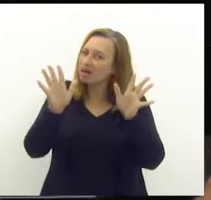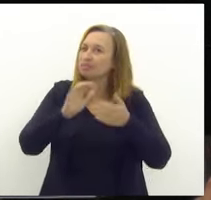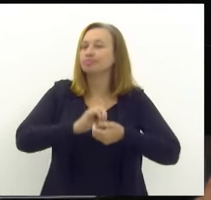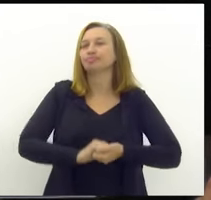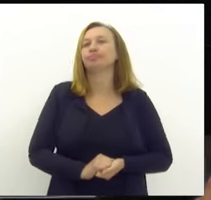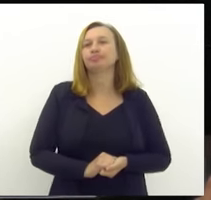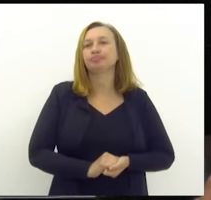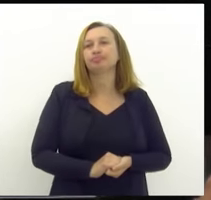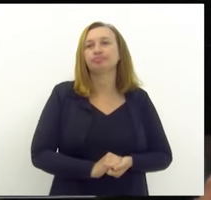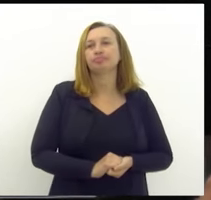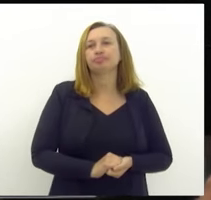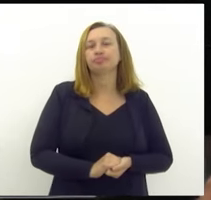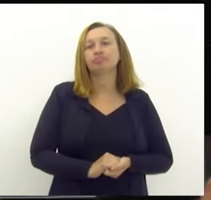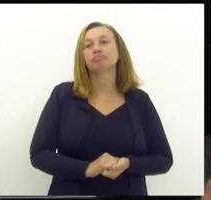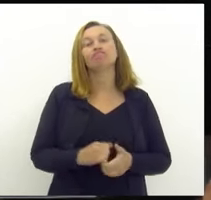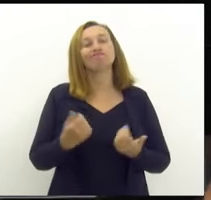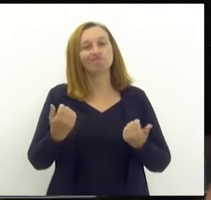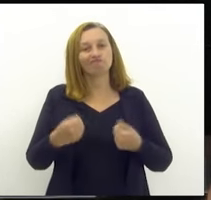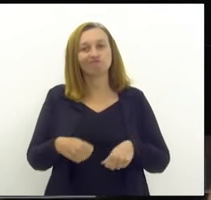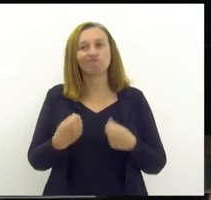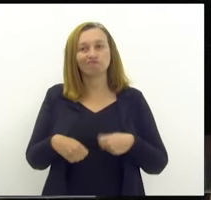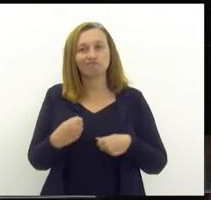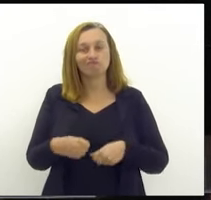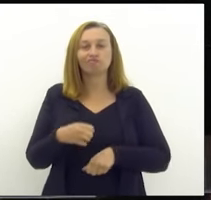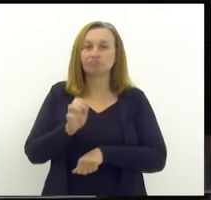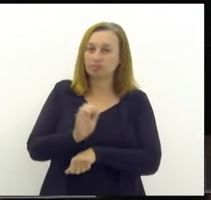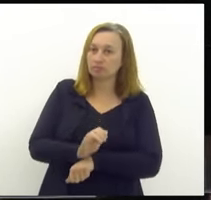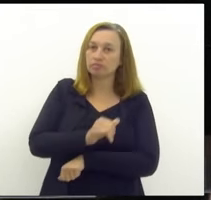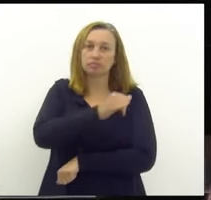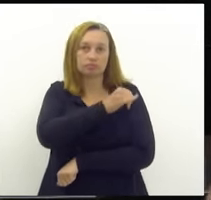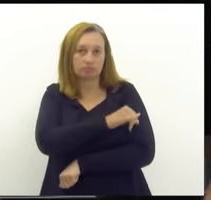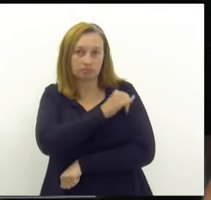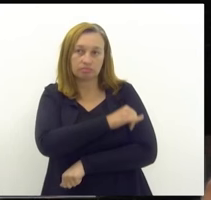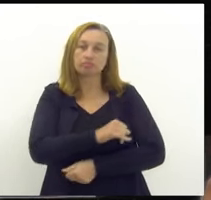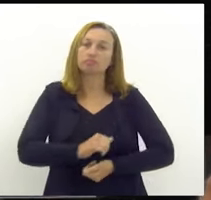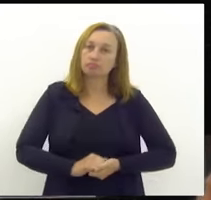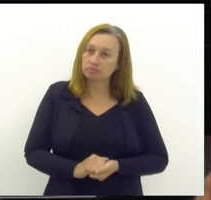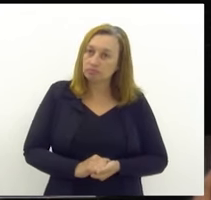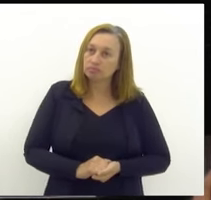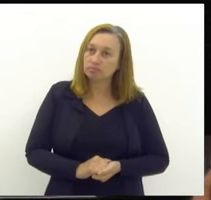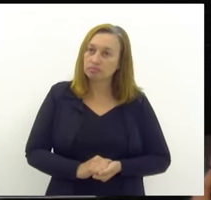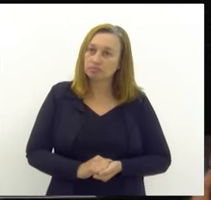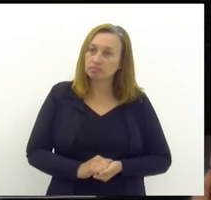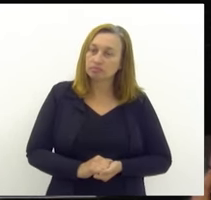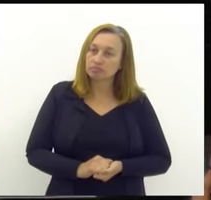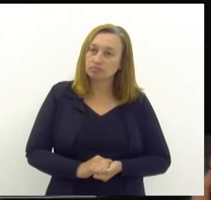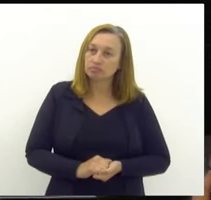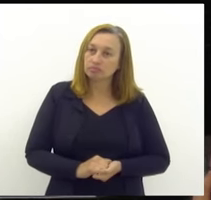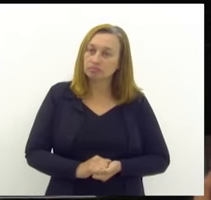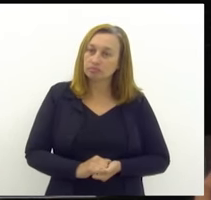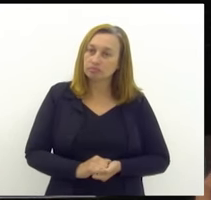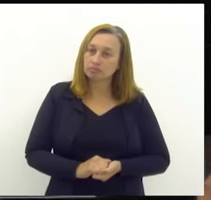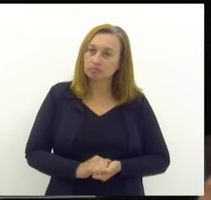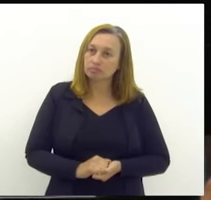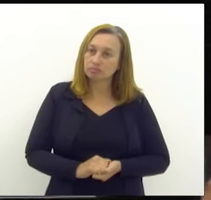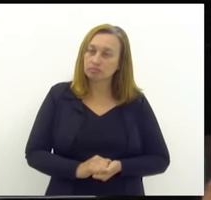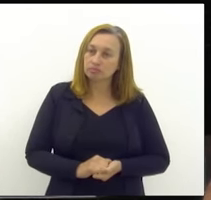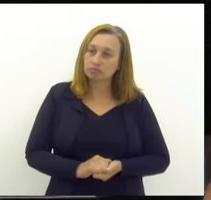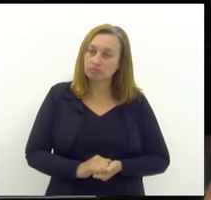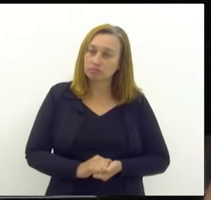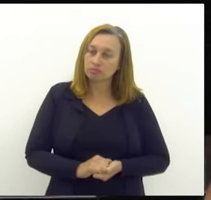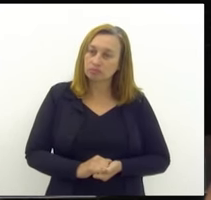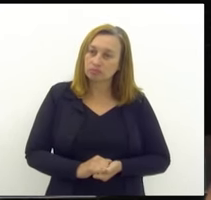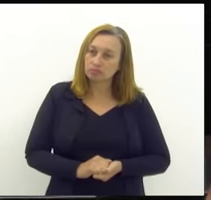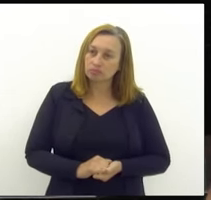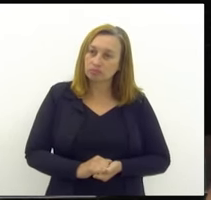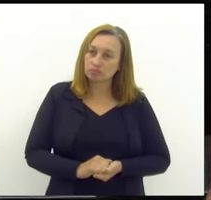claro que a gente precisa no estado do Rio de Janeiro de uma governança